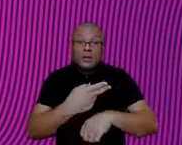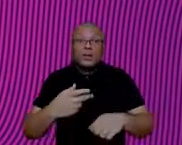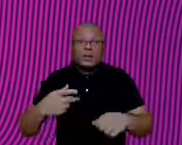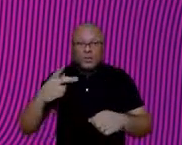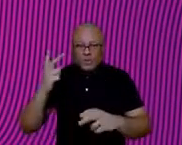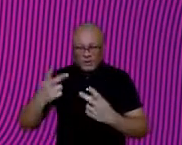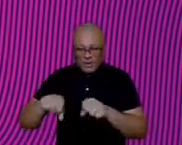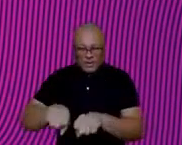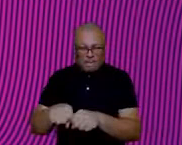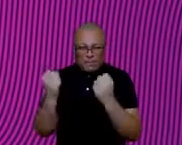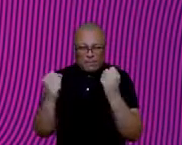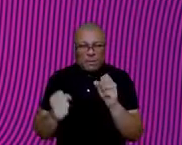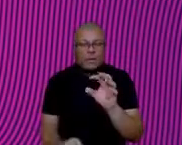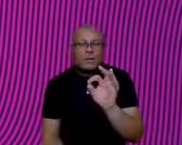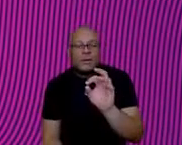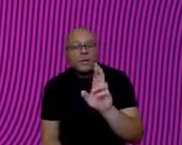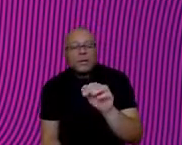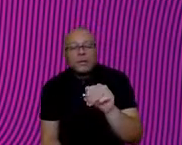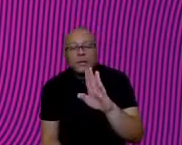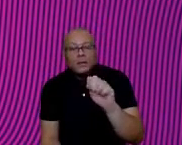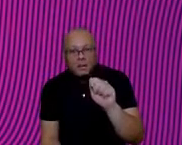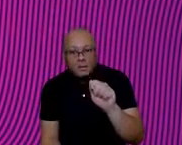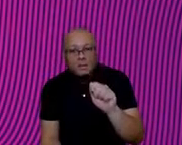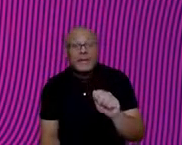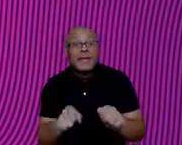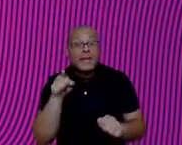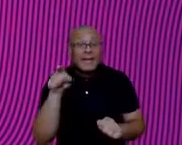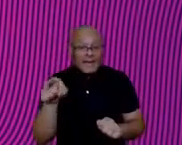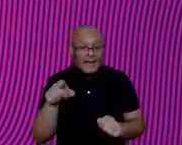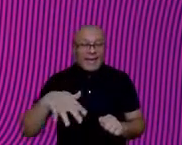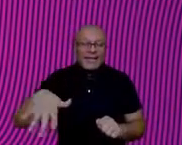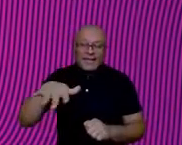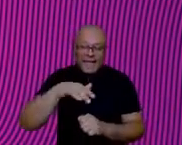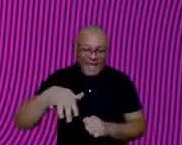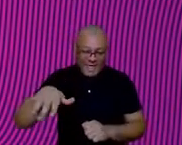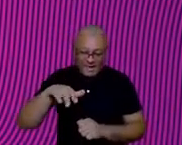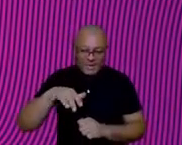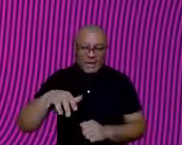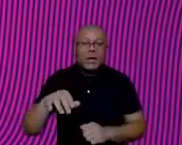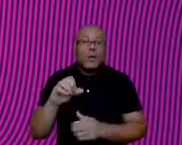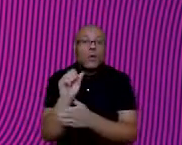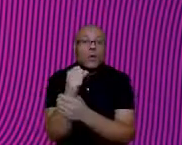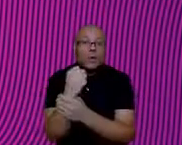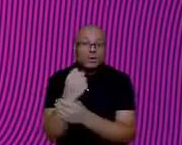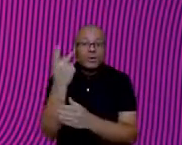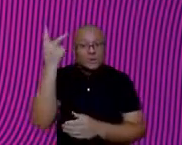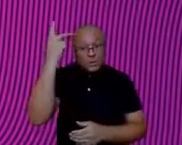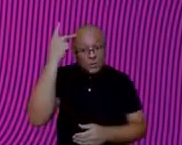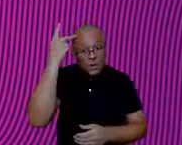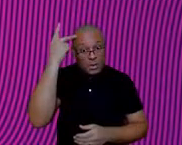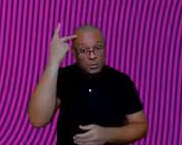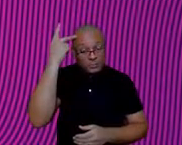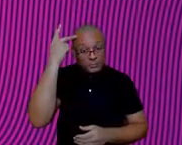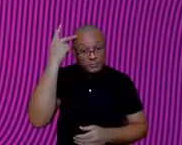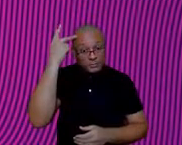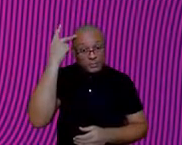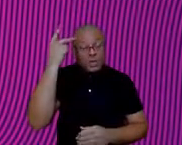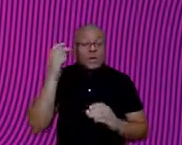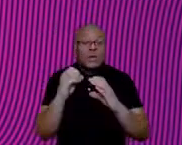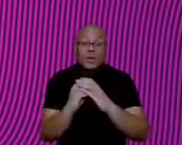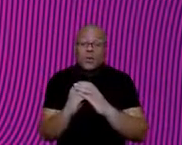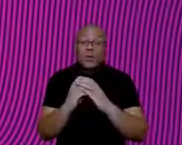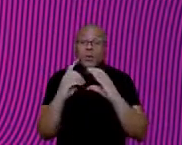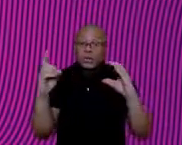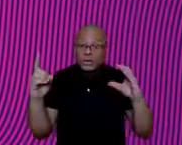Dr. Gustavo, ele é SOI da Ortopedia Regional São Paulo e é coordenador do pronto-socorro